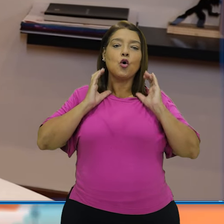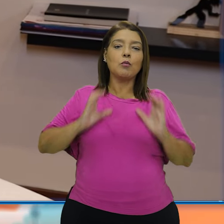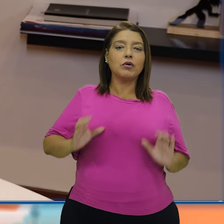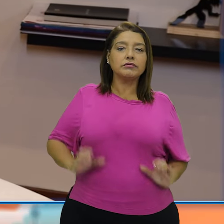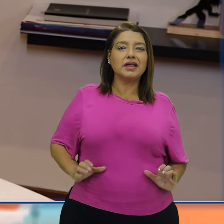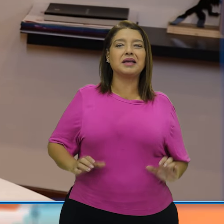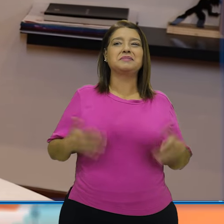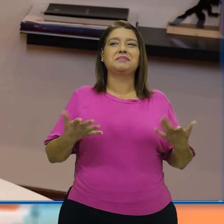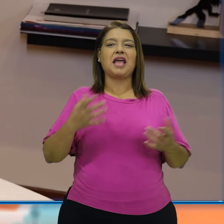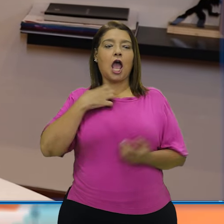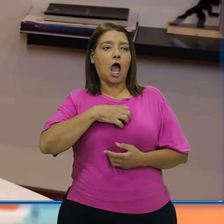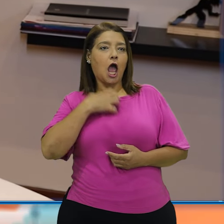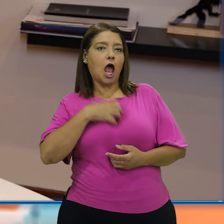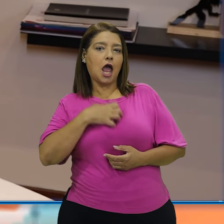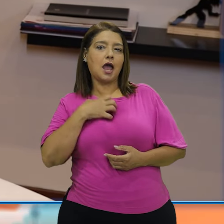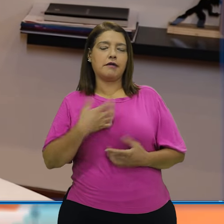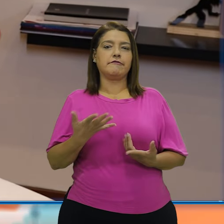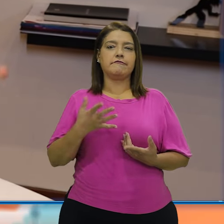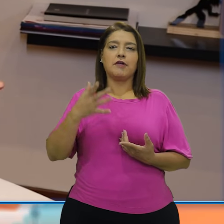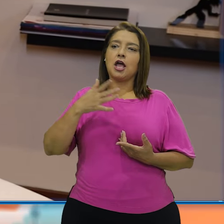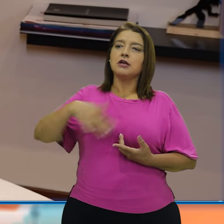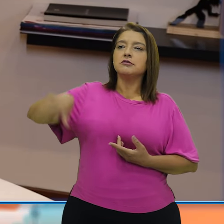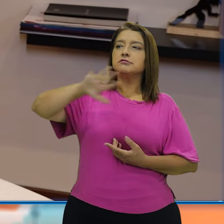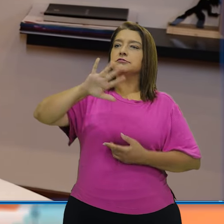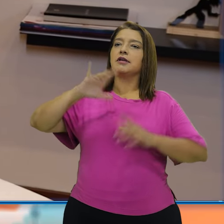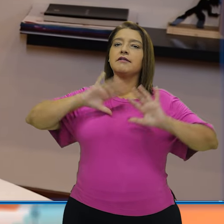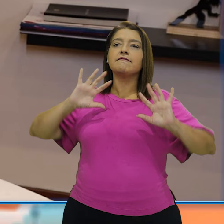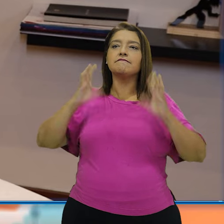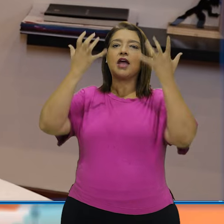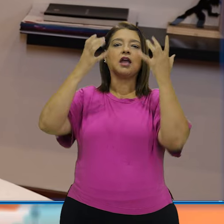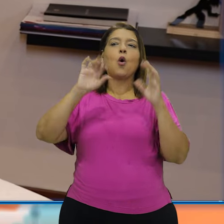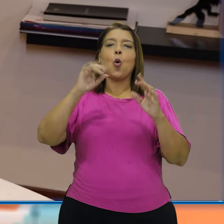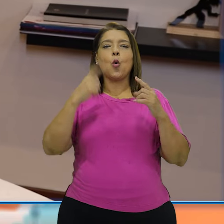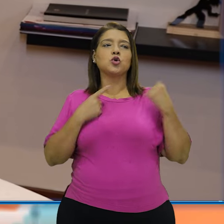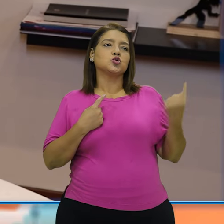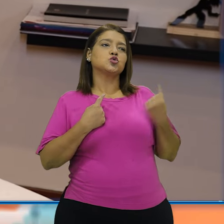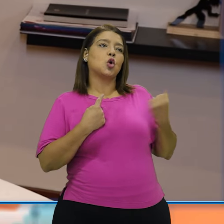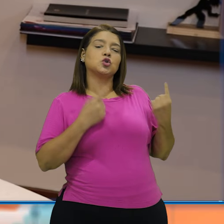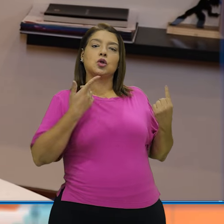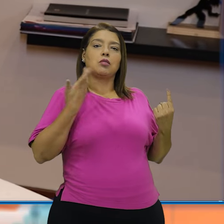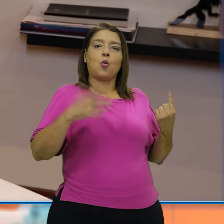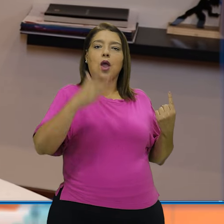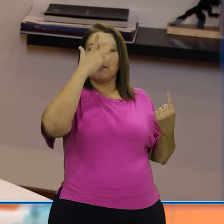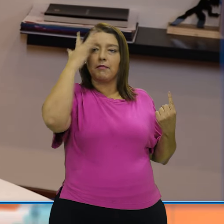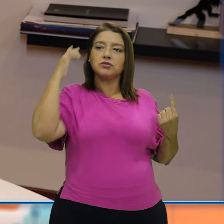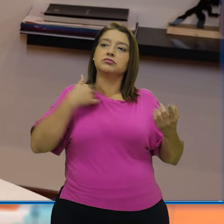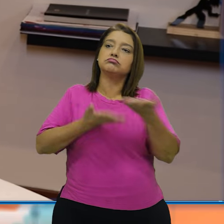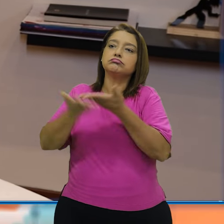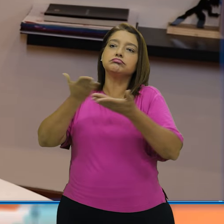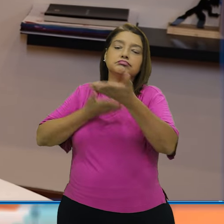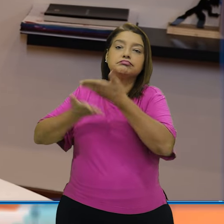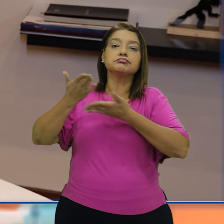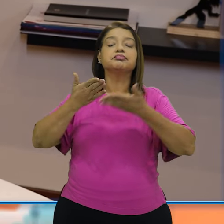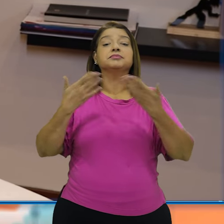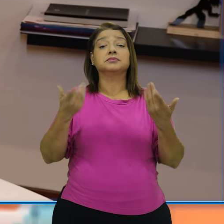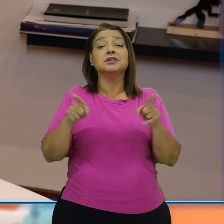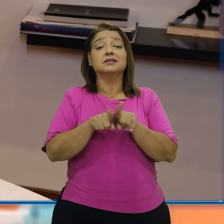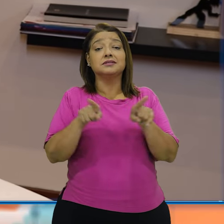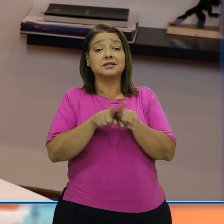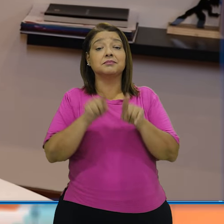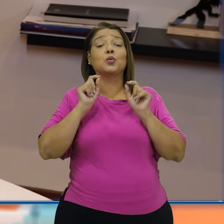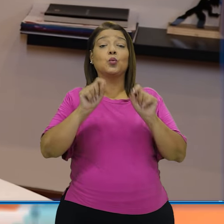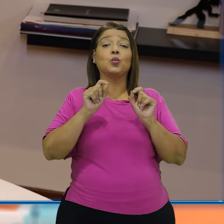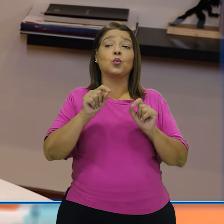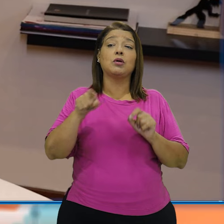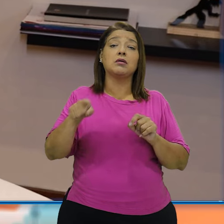comportamentos evitativos, como a evitação de eventos sociais e acabam tendo isolamento social, assim como usando de mecanismos